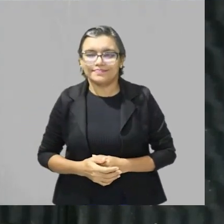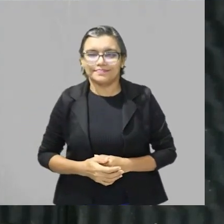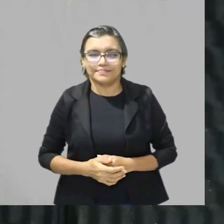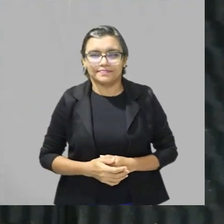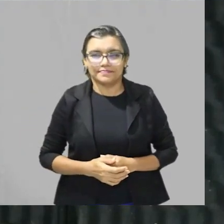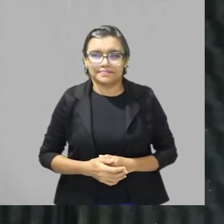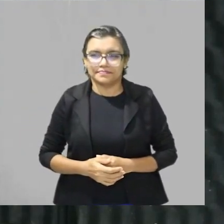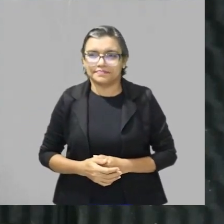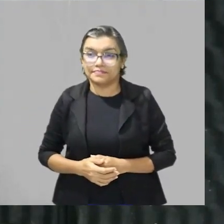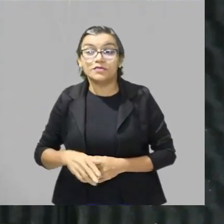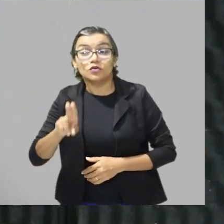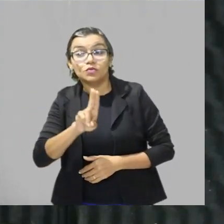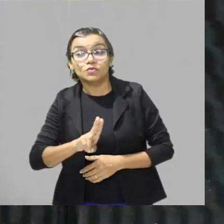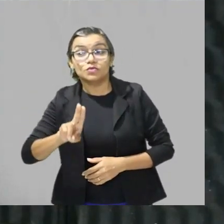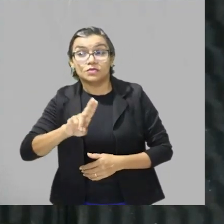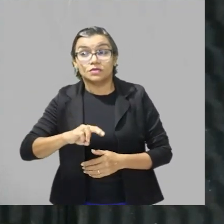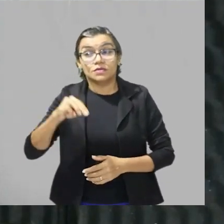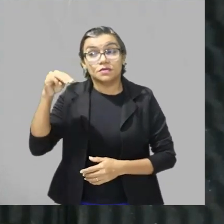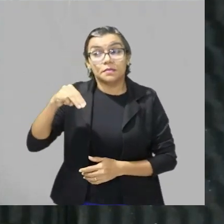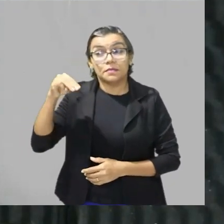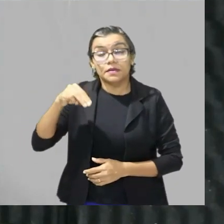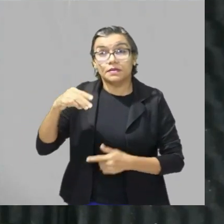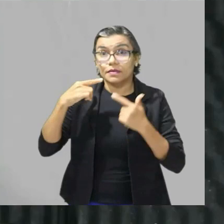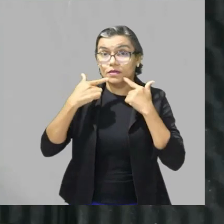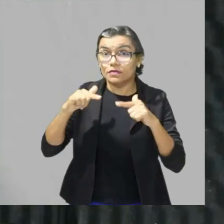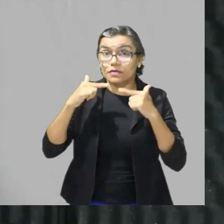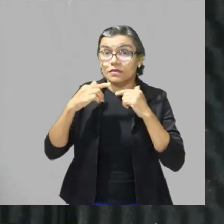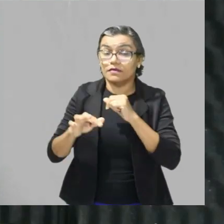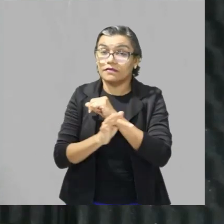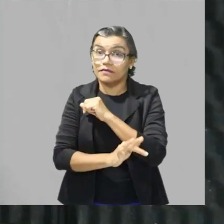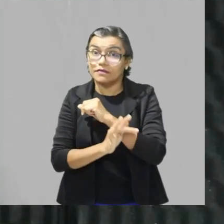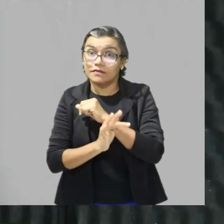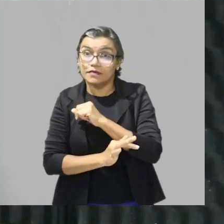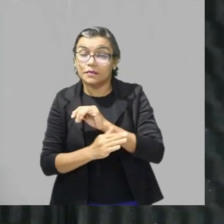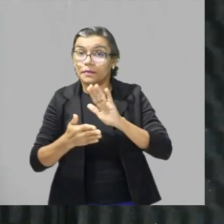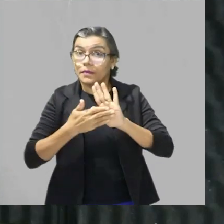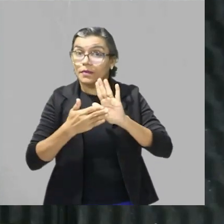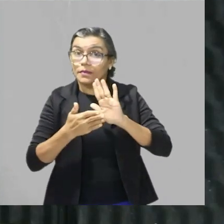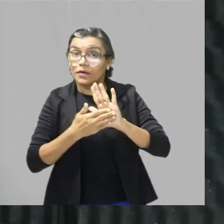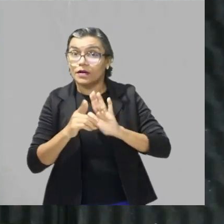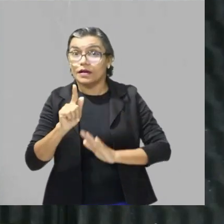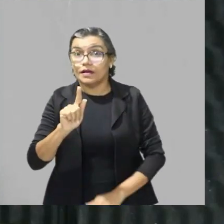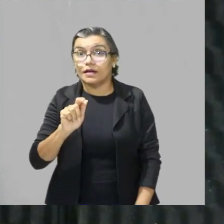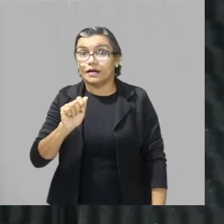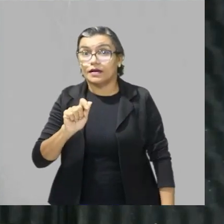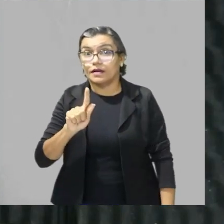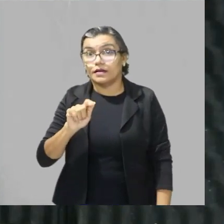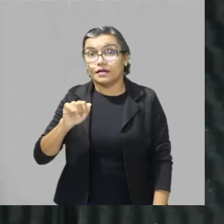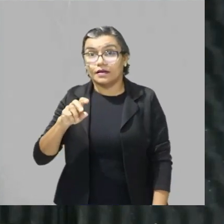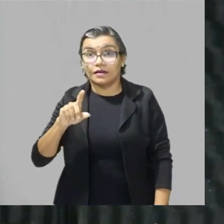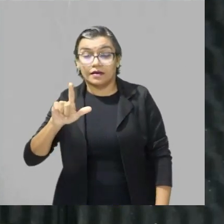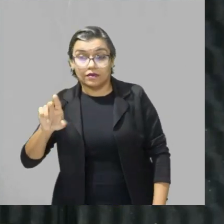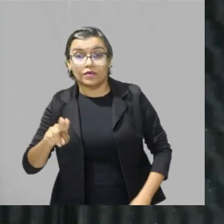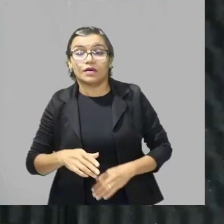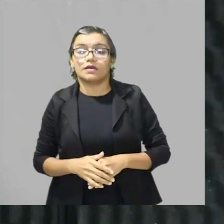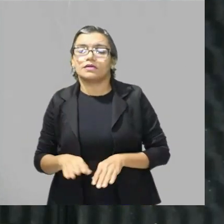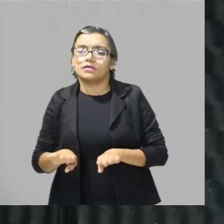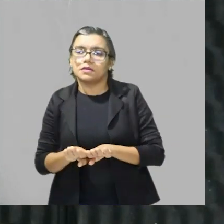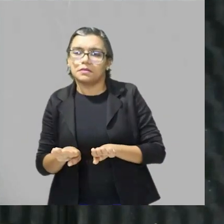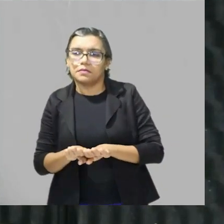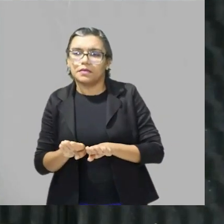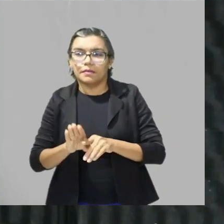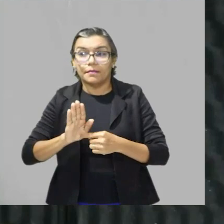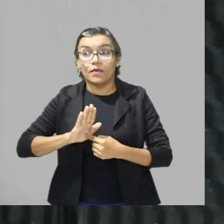direcionam a utilização da matemática como linguagem da física proposta por Galileu sobre inspiração Platônico epitólica e contrária